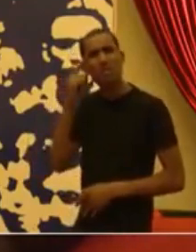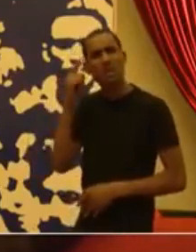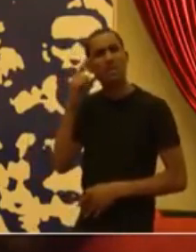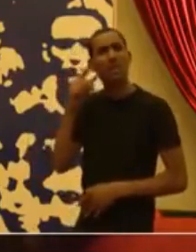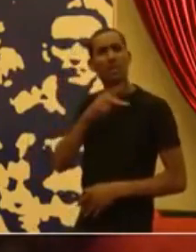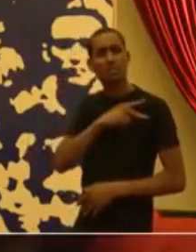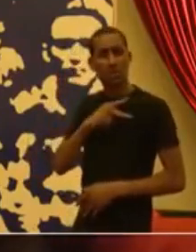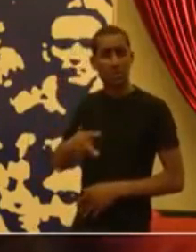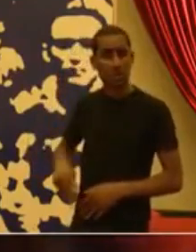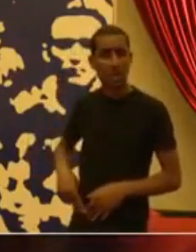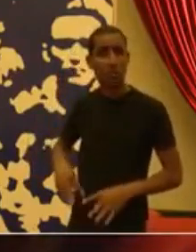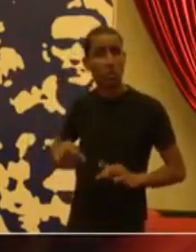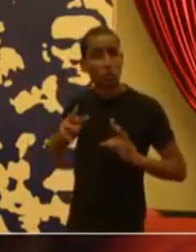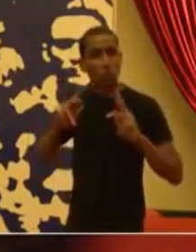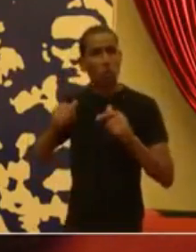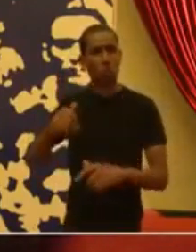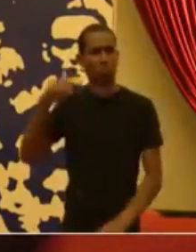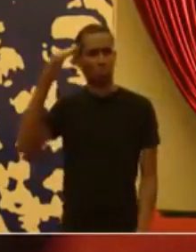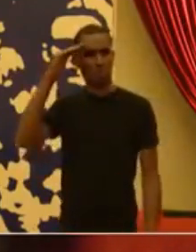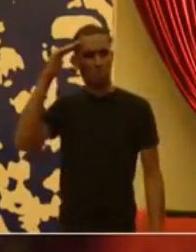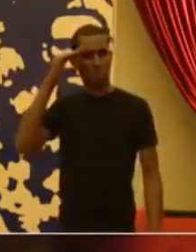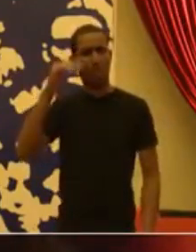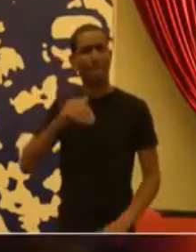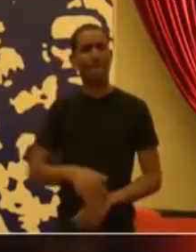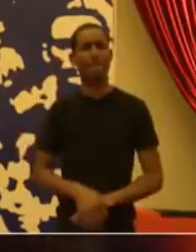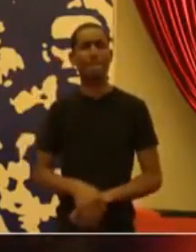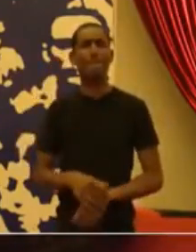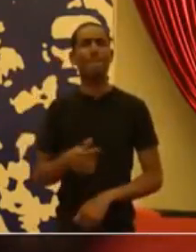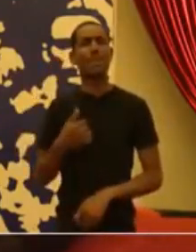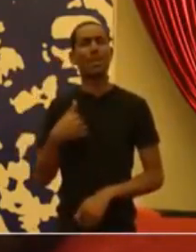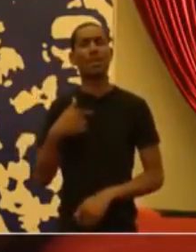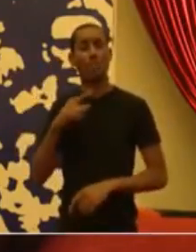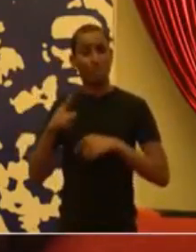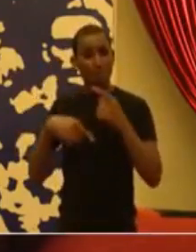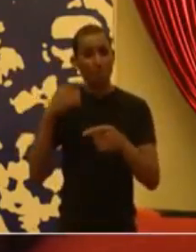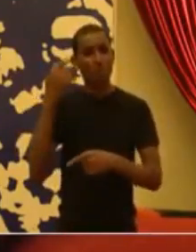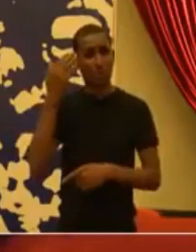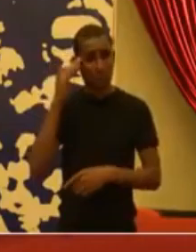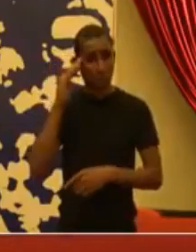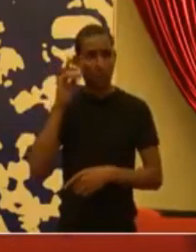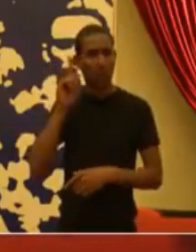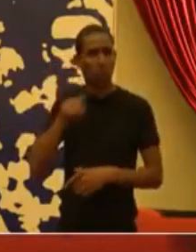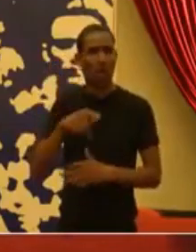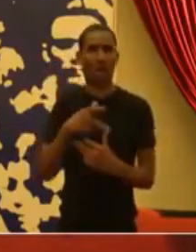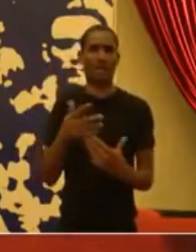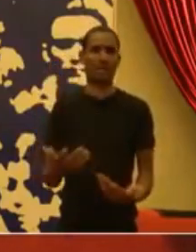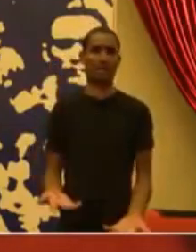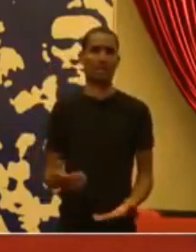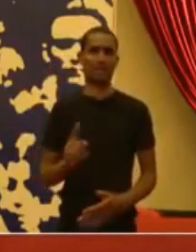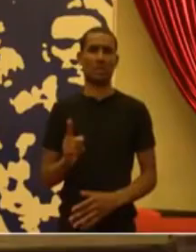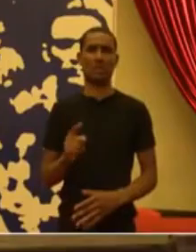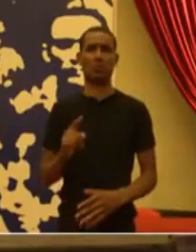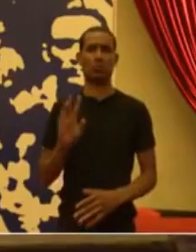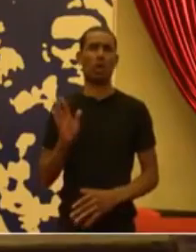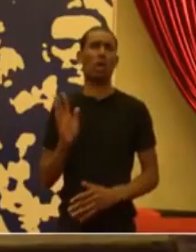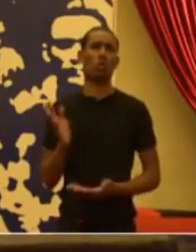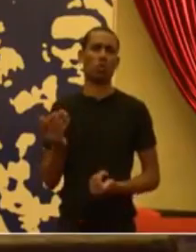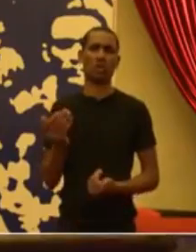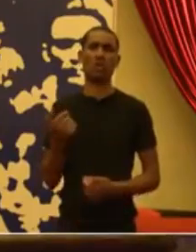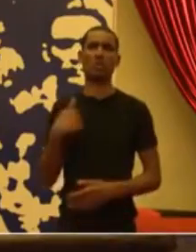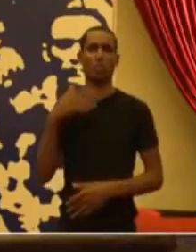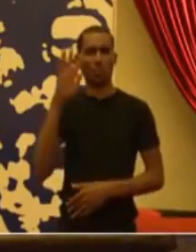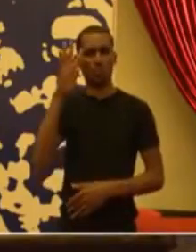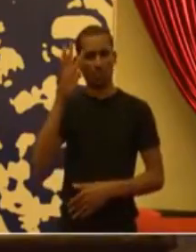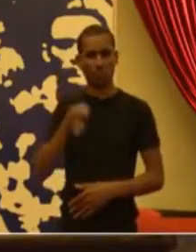todos generais. Quando eu entendi que as coisas não precisavam ser assim, eu já era uma adolescente, e foi a